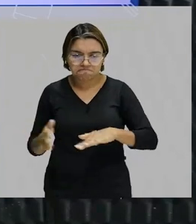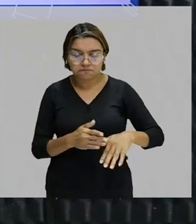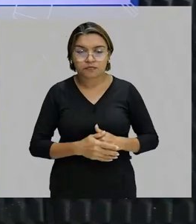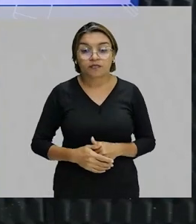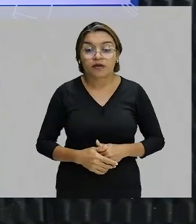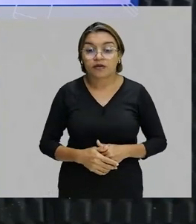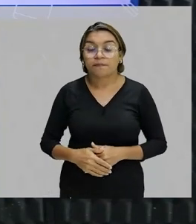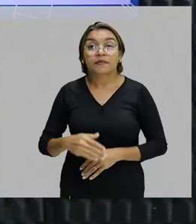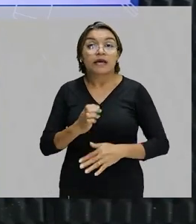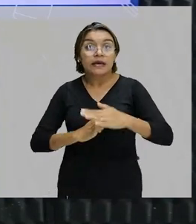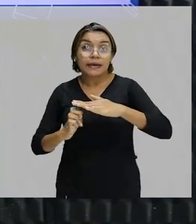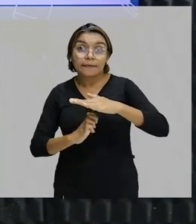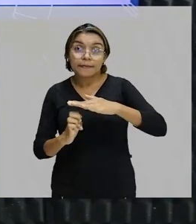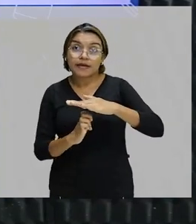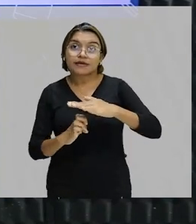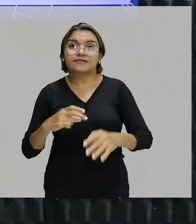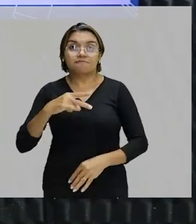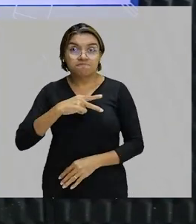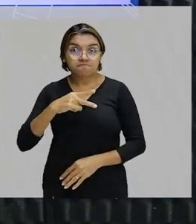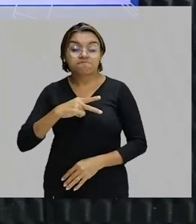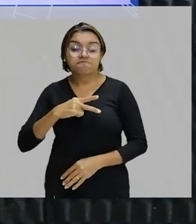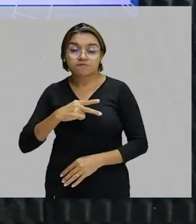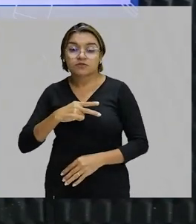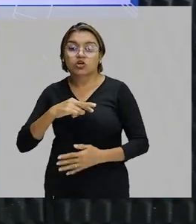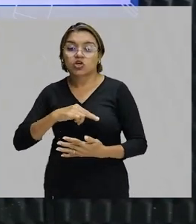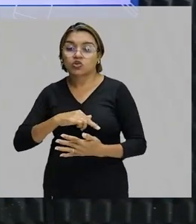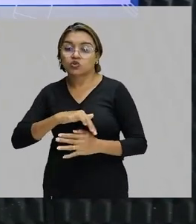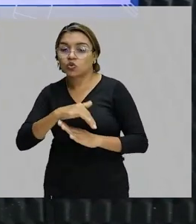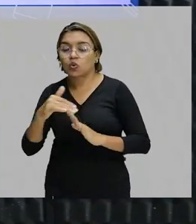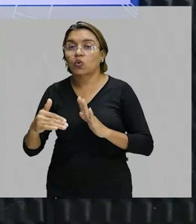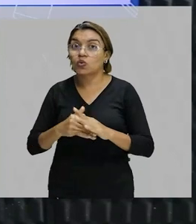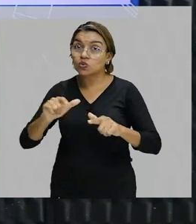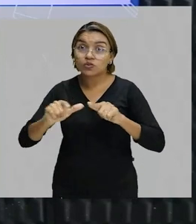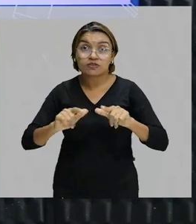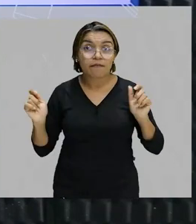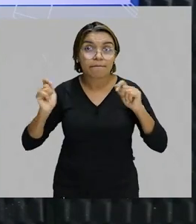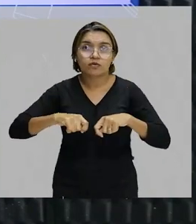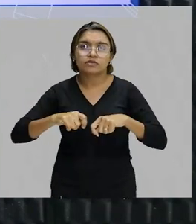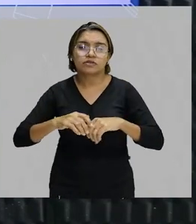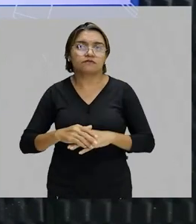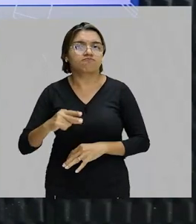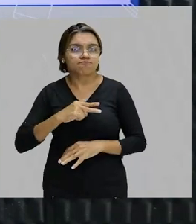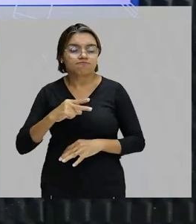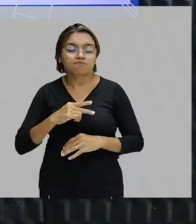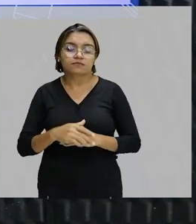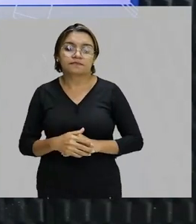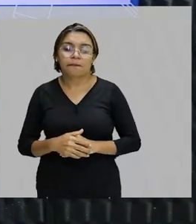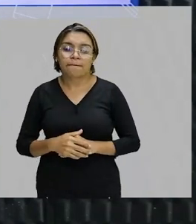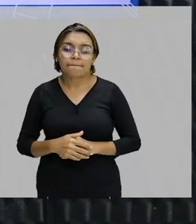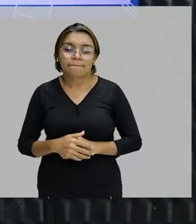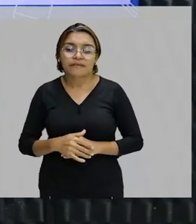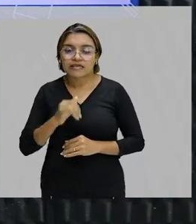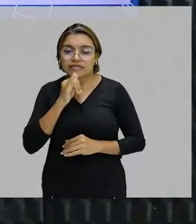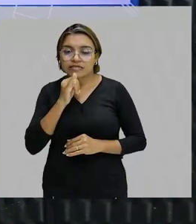pouco né mas é outra regra também priva servos que forem possíveis de privatização ou seja